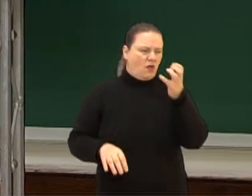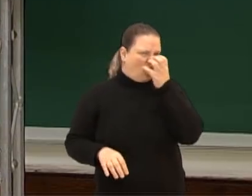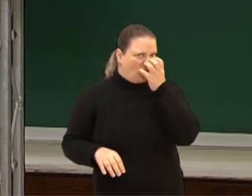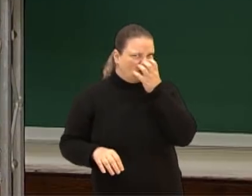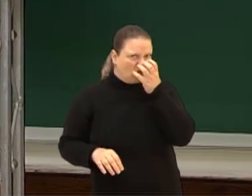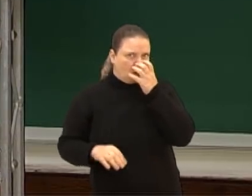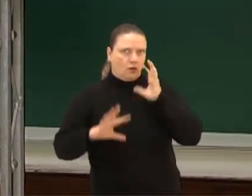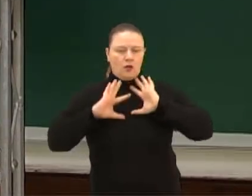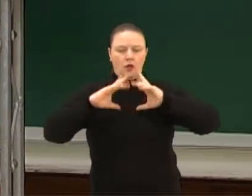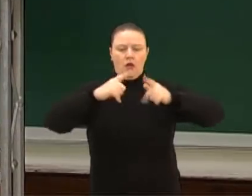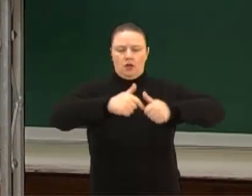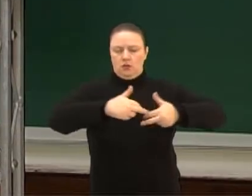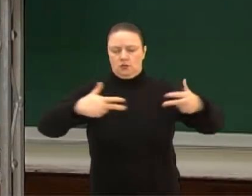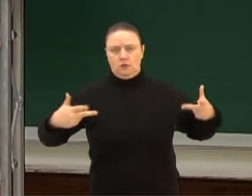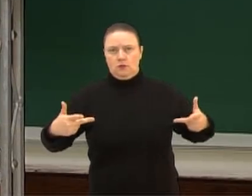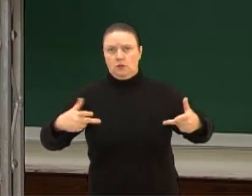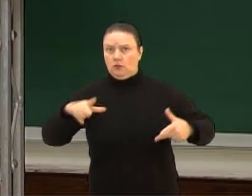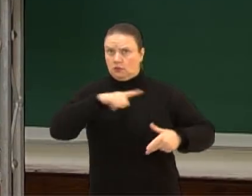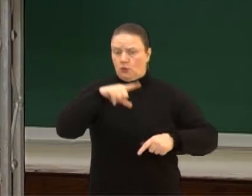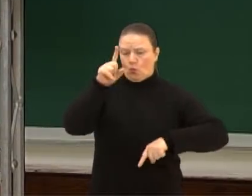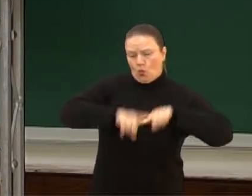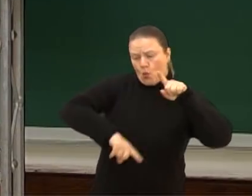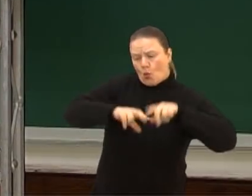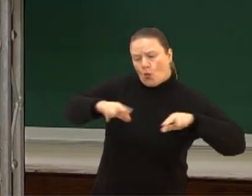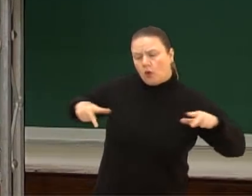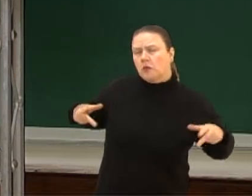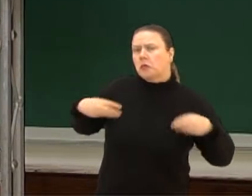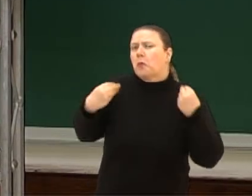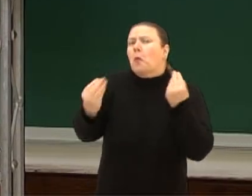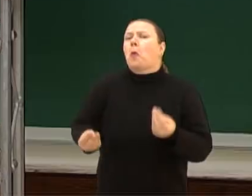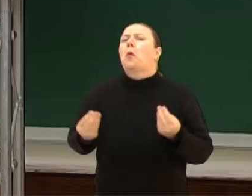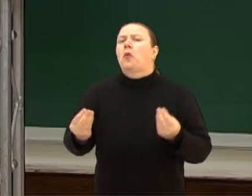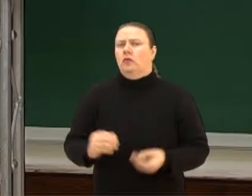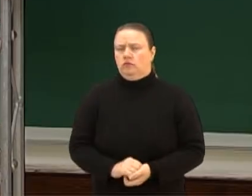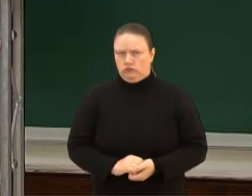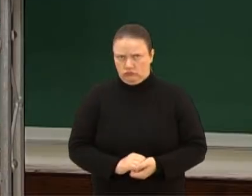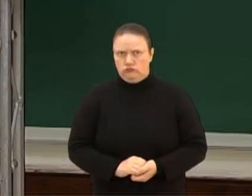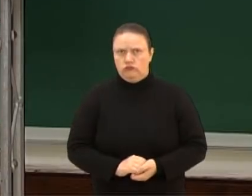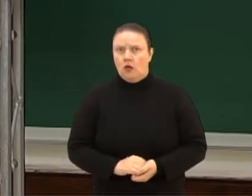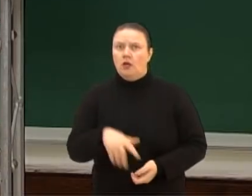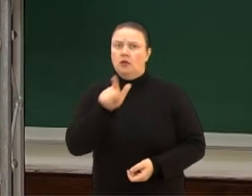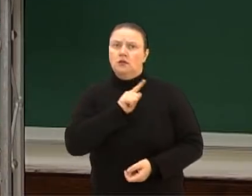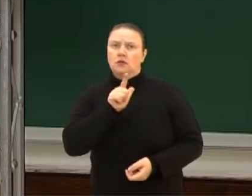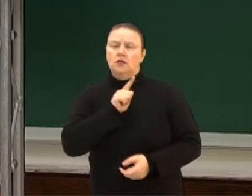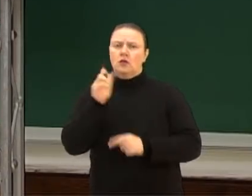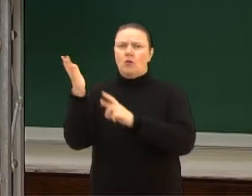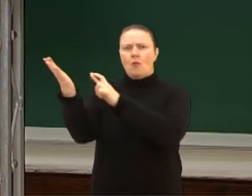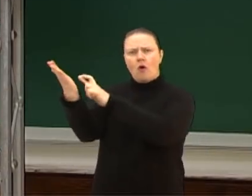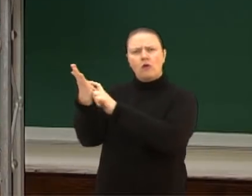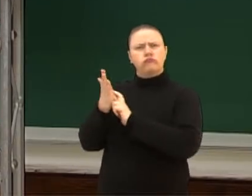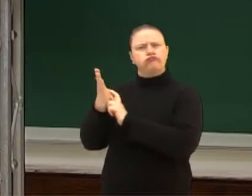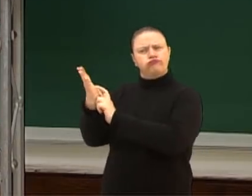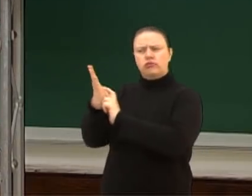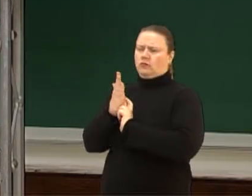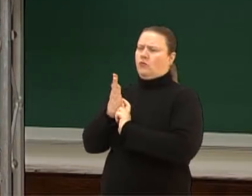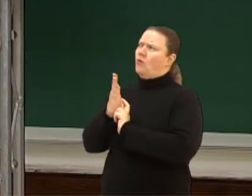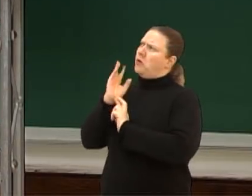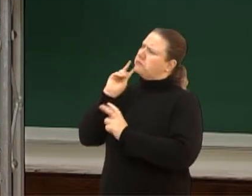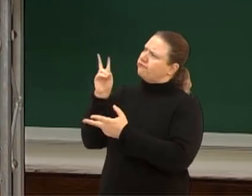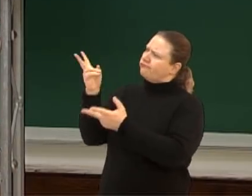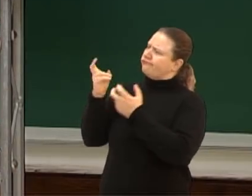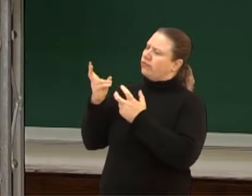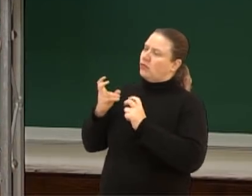animais presentes, há objetos, quais são esses objetos? Então, tudo tem uma representatividade ali dentro